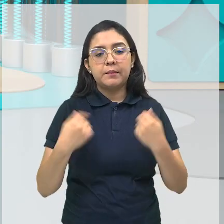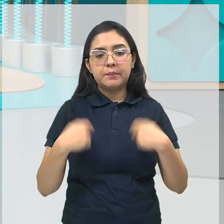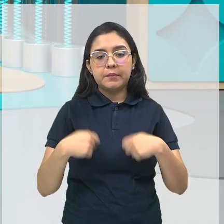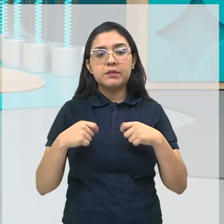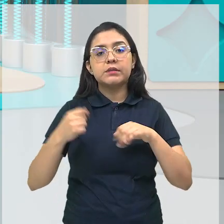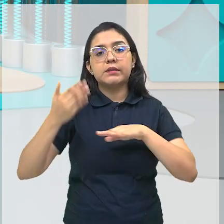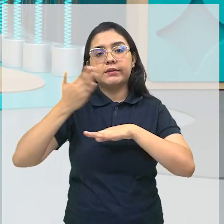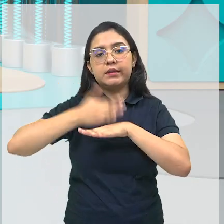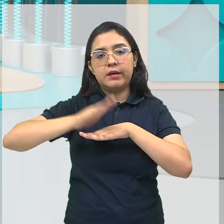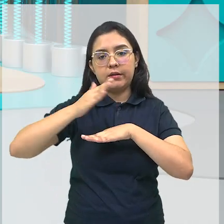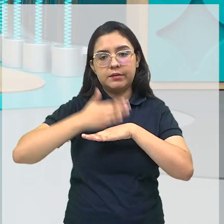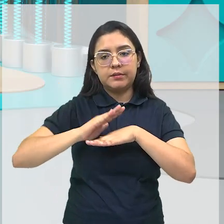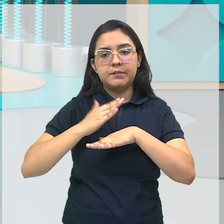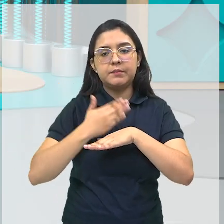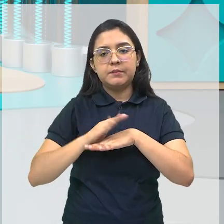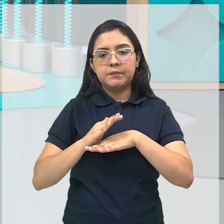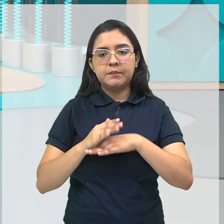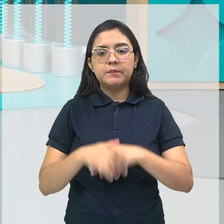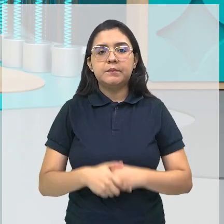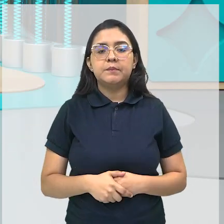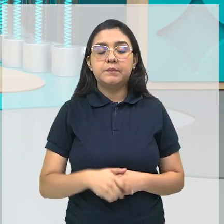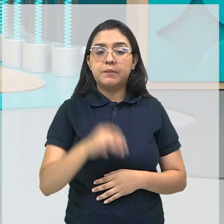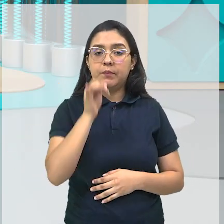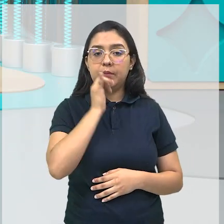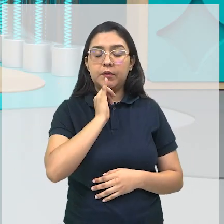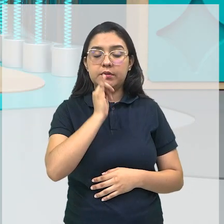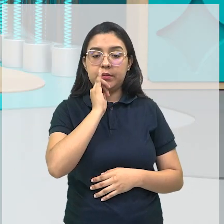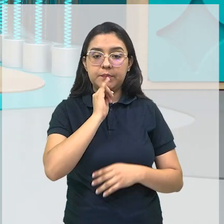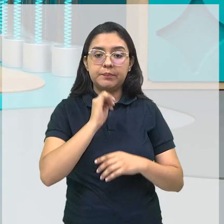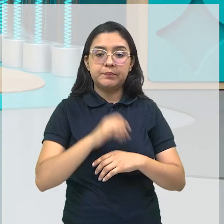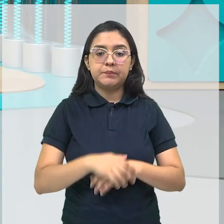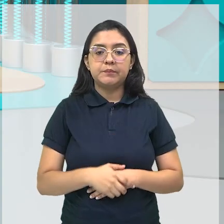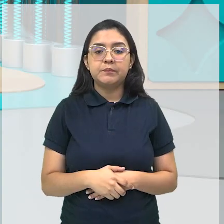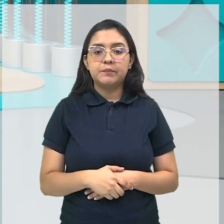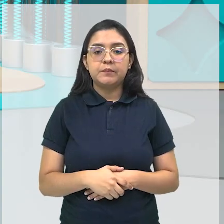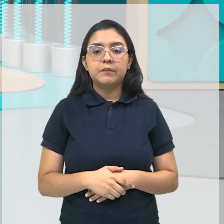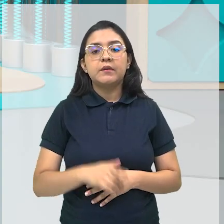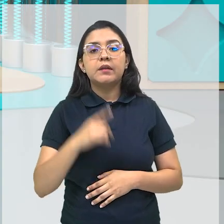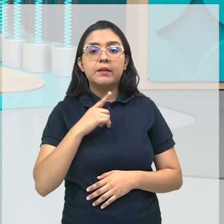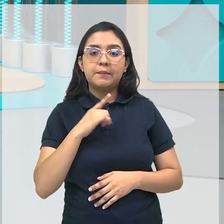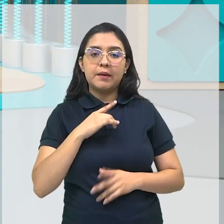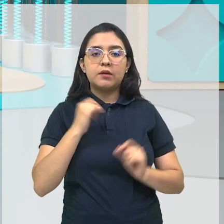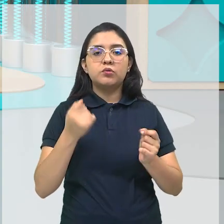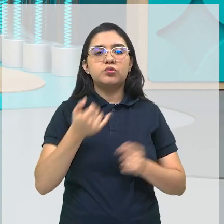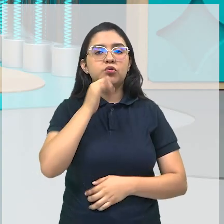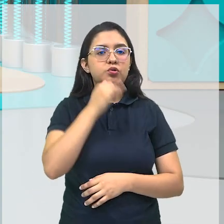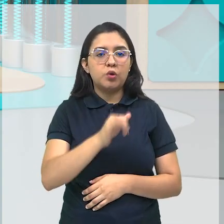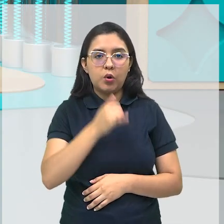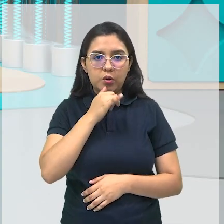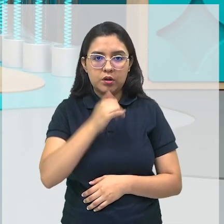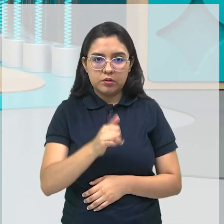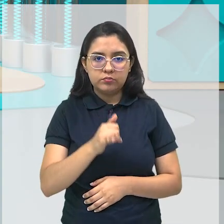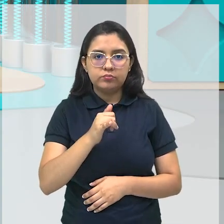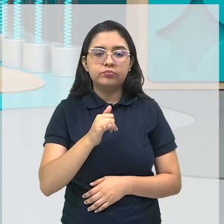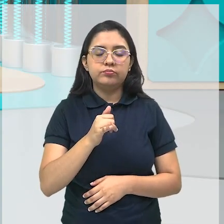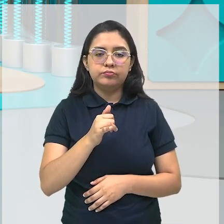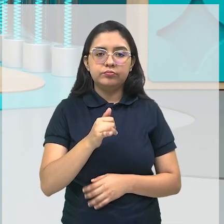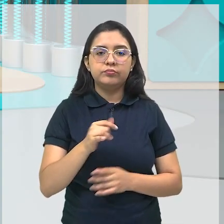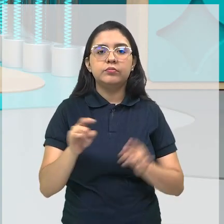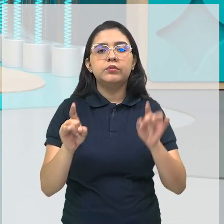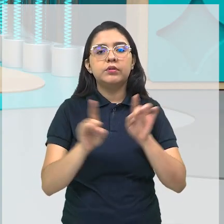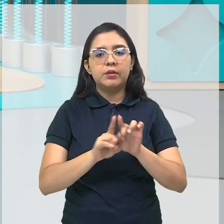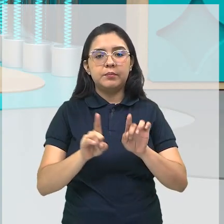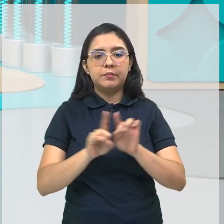muito treinamento. A mesma coisa, por exemplo, vítima de choque elétrico, né? E você,